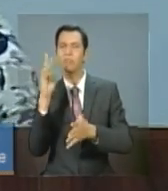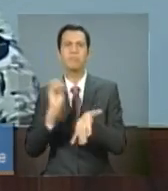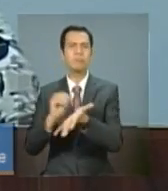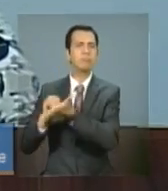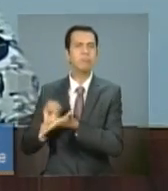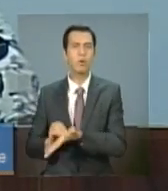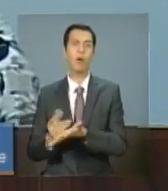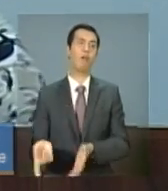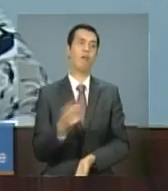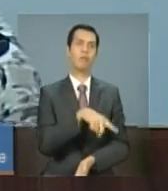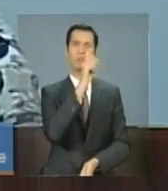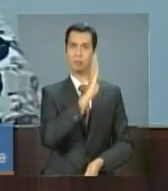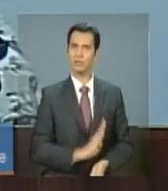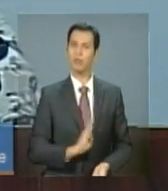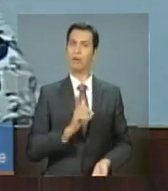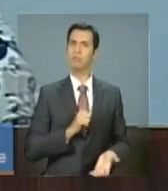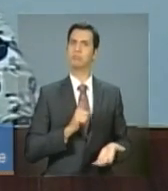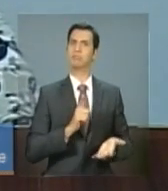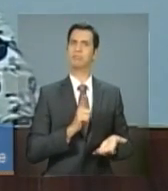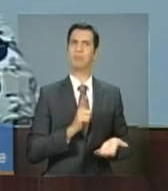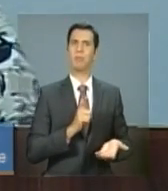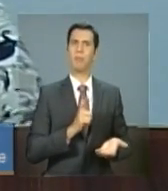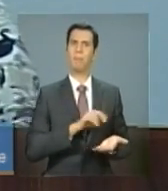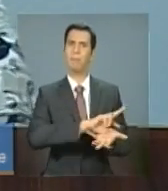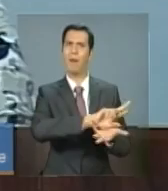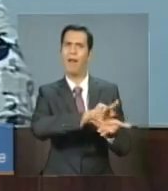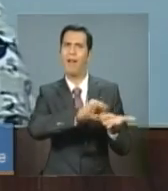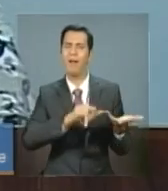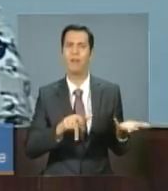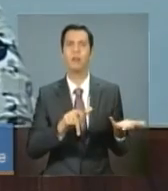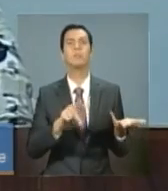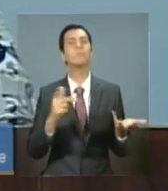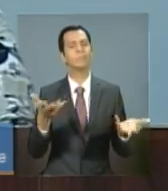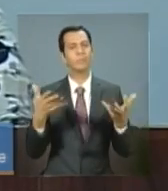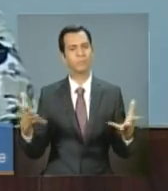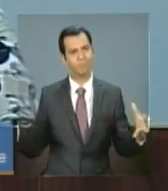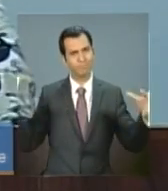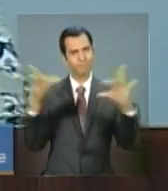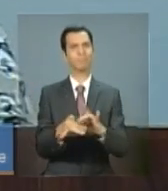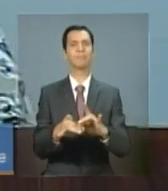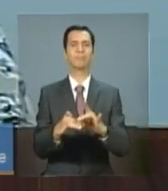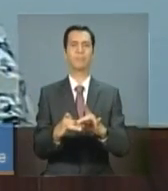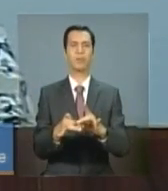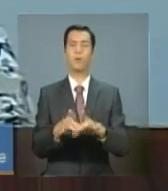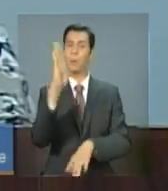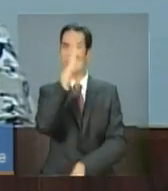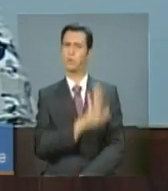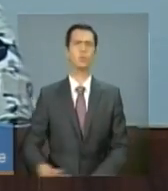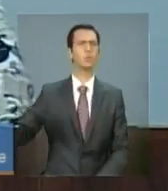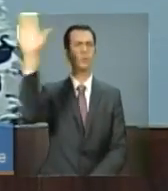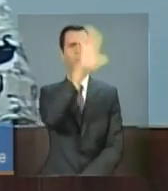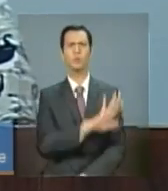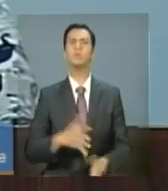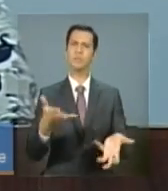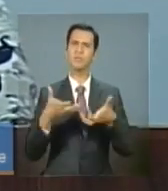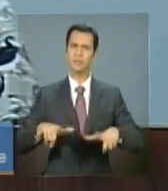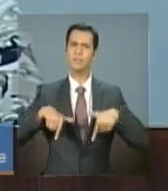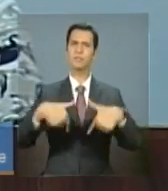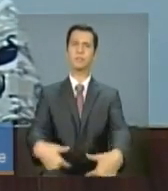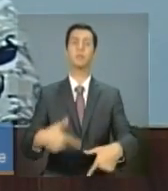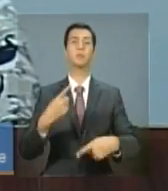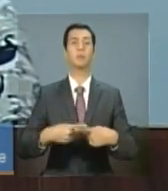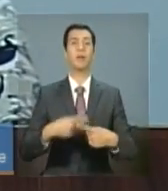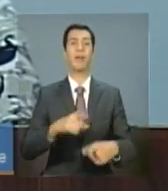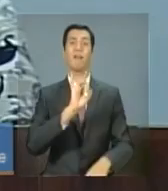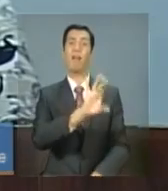dois grandes mapas é o Brasil Sem Miséria. E esse é o esforço que nós temos que fazer no Brasil todo. Por quê? Porque nós temos que olhar em